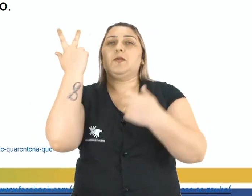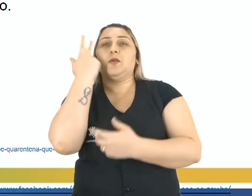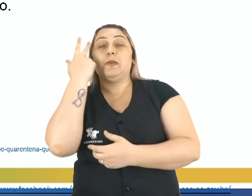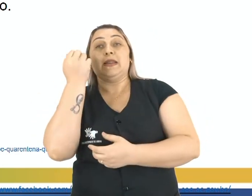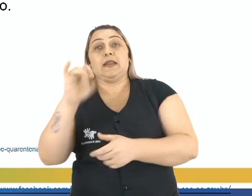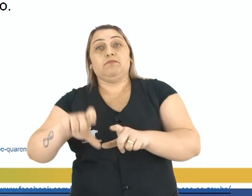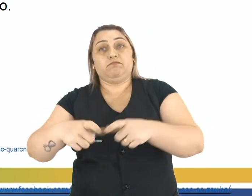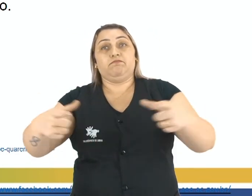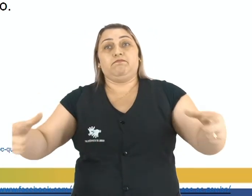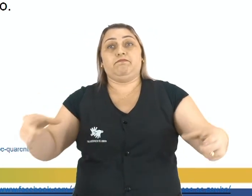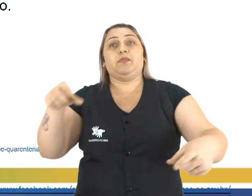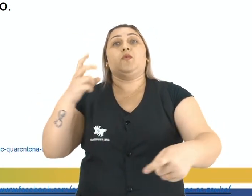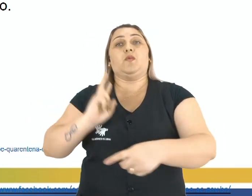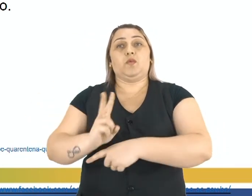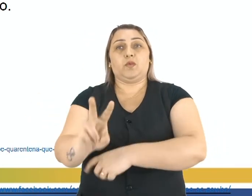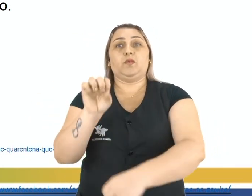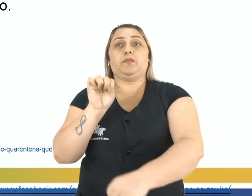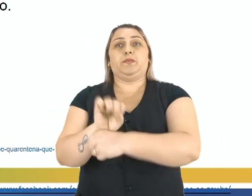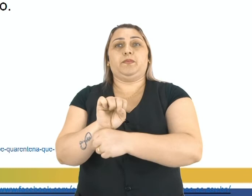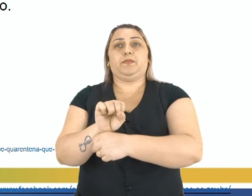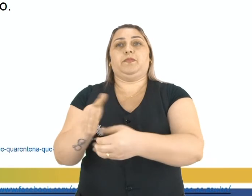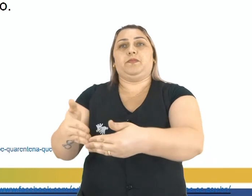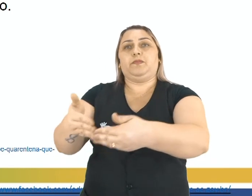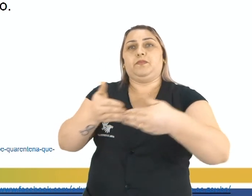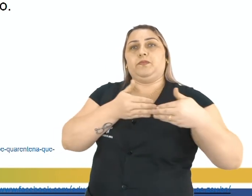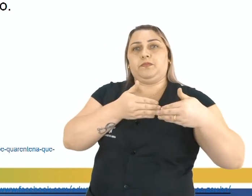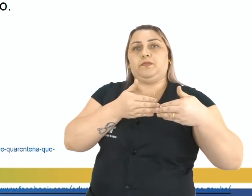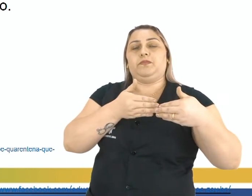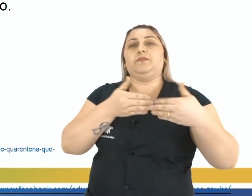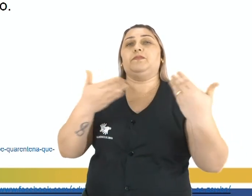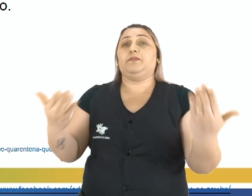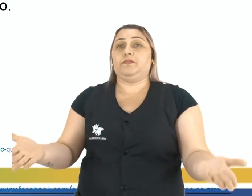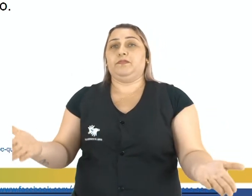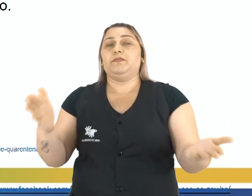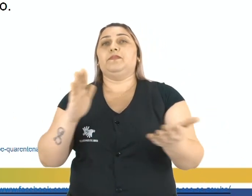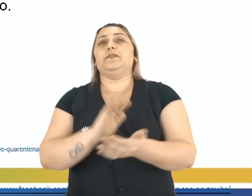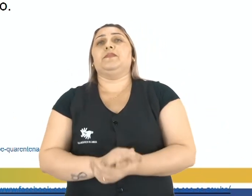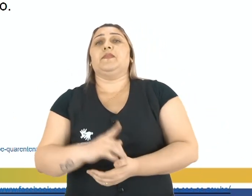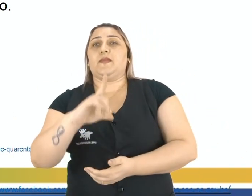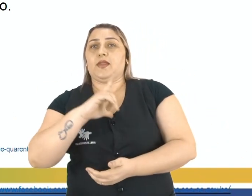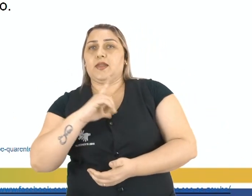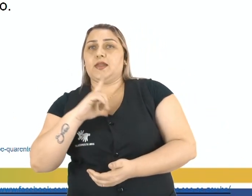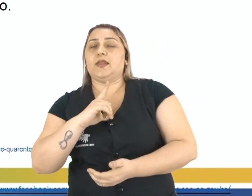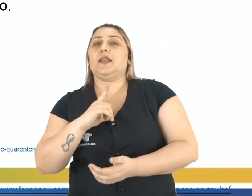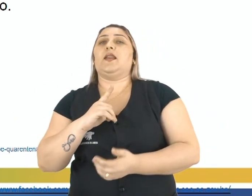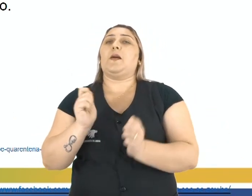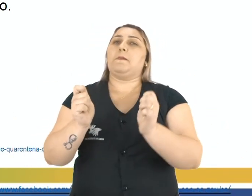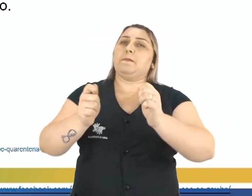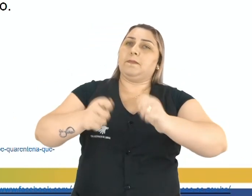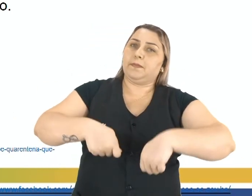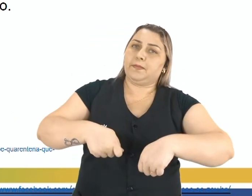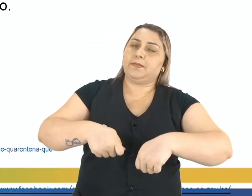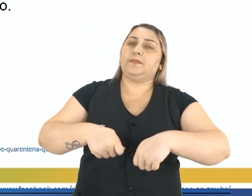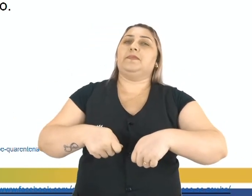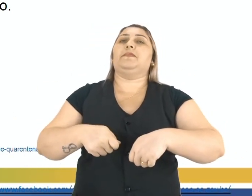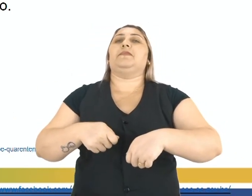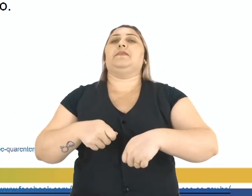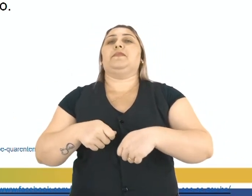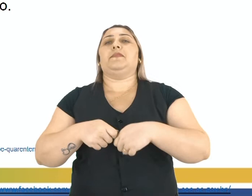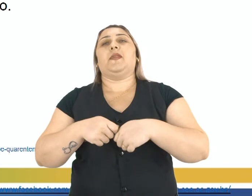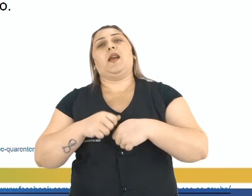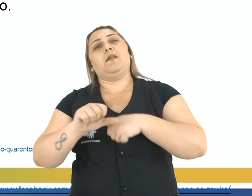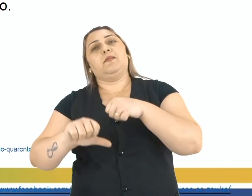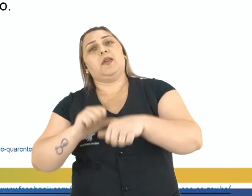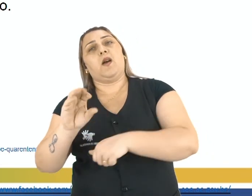Se crescer, voltam para os períodos de distanciamento. Então, existe uma possibilidade de flexibilizar